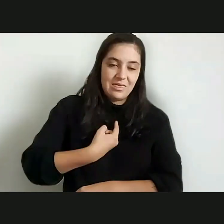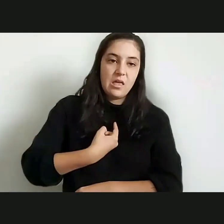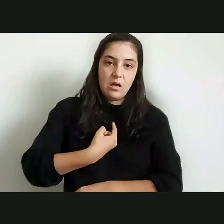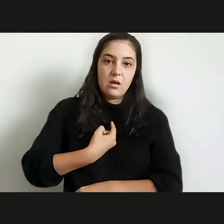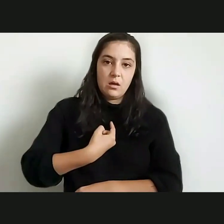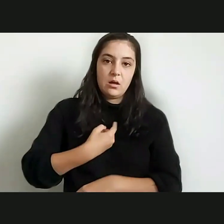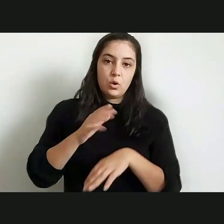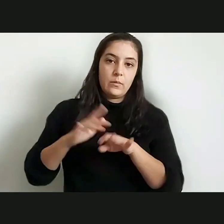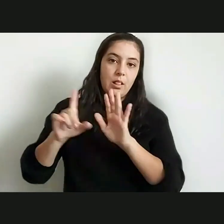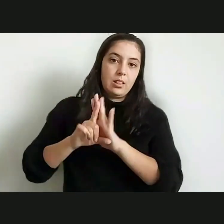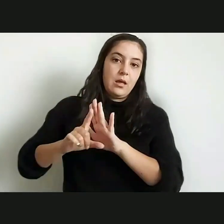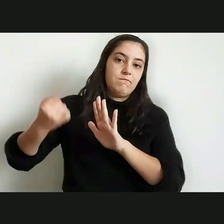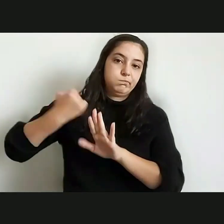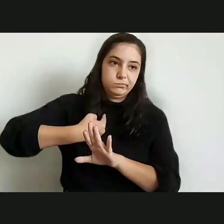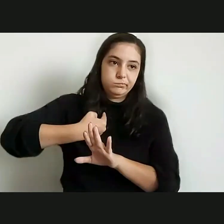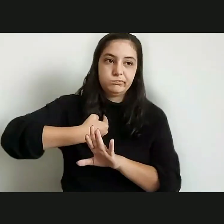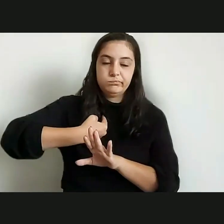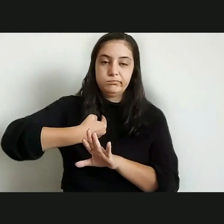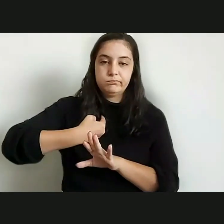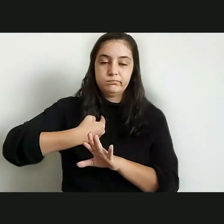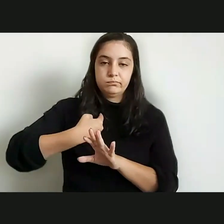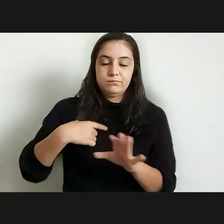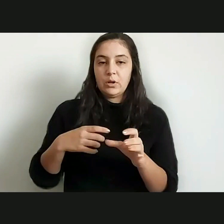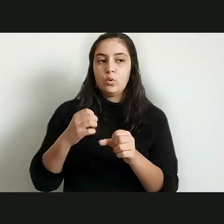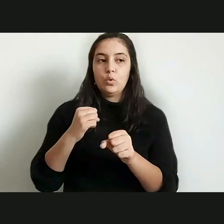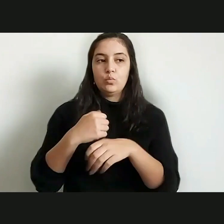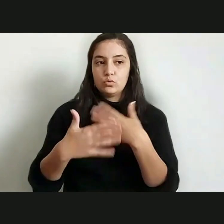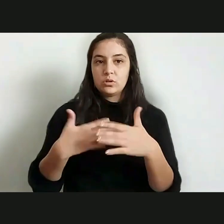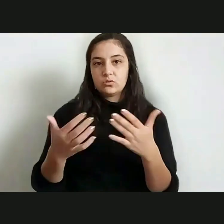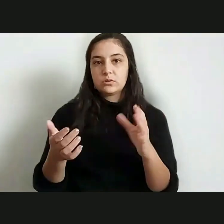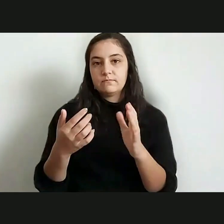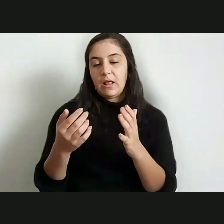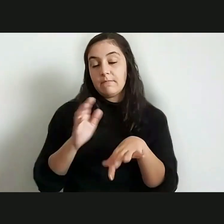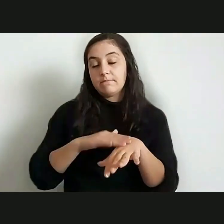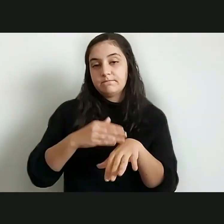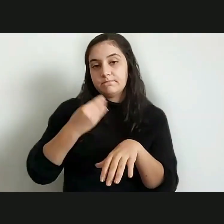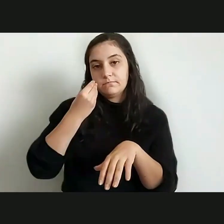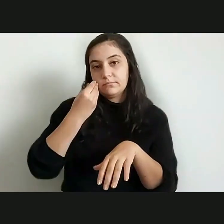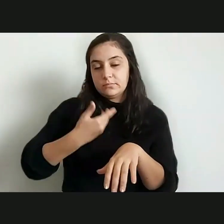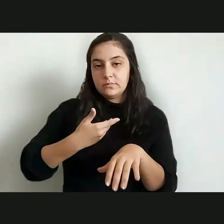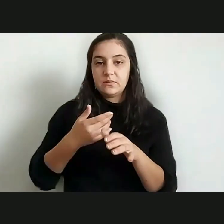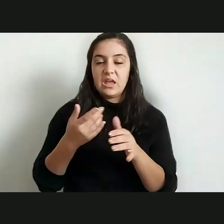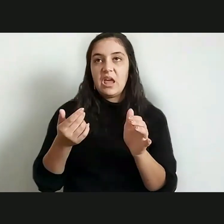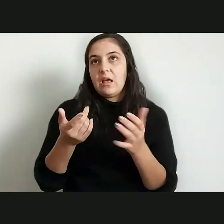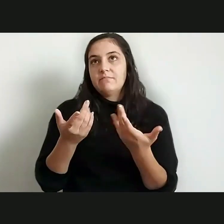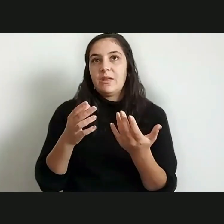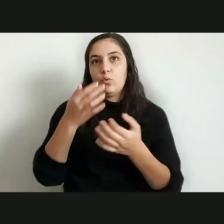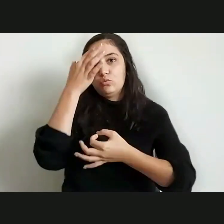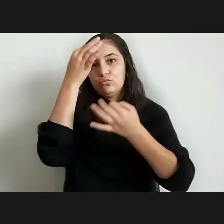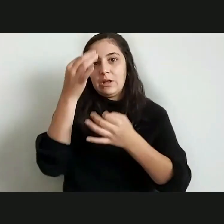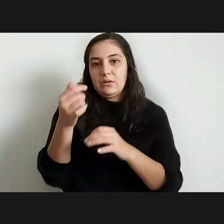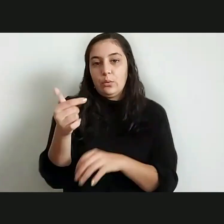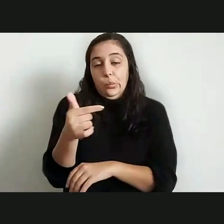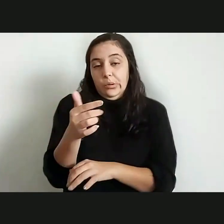imposição legal. Temos processos que têm que decorrer por imposição legal e, portanto, este é o compromisso que eu diria mínimo e que é